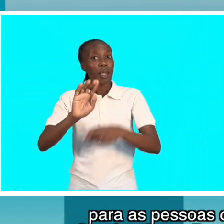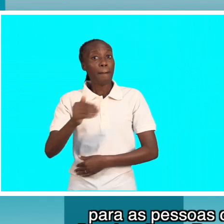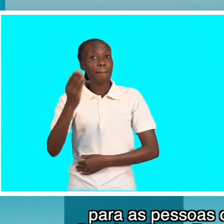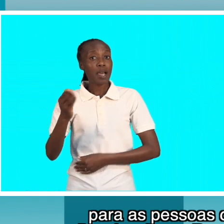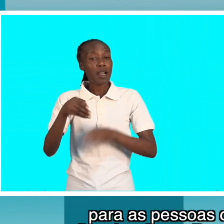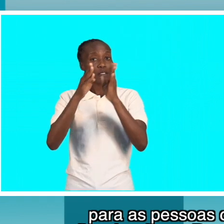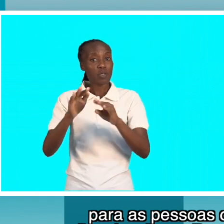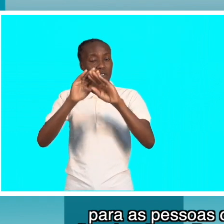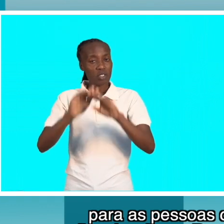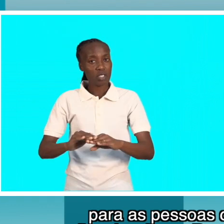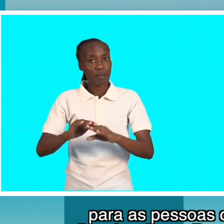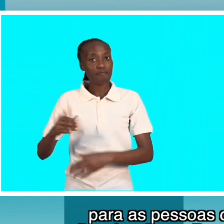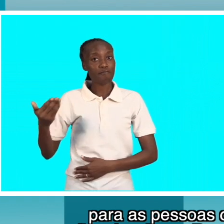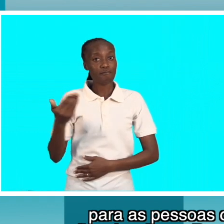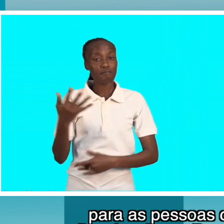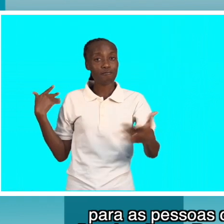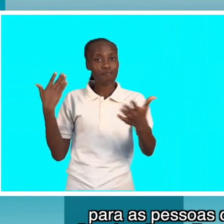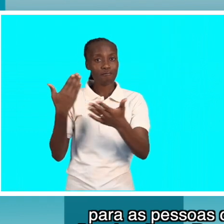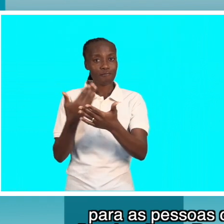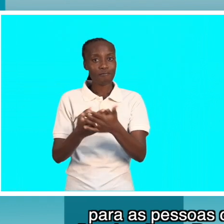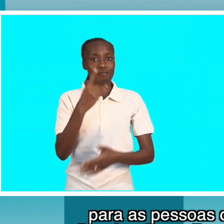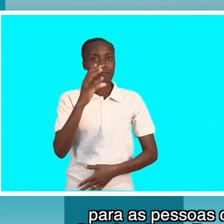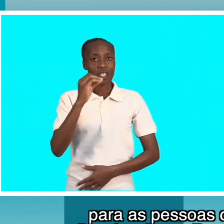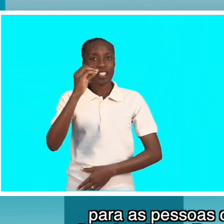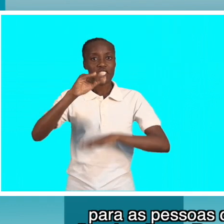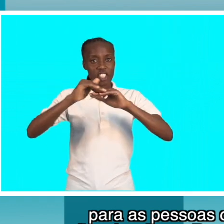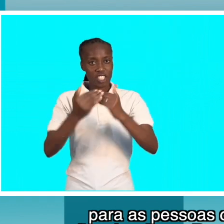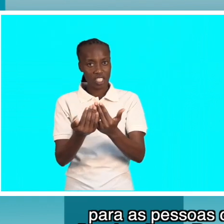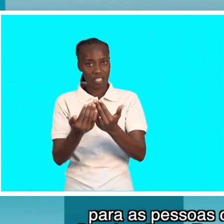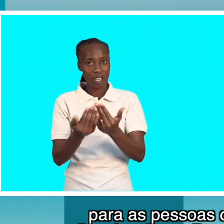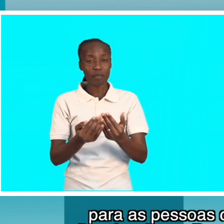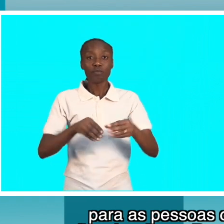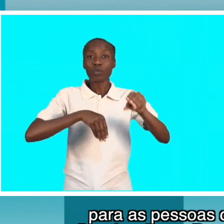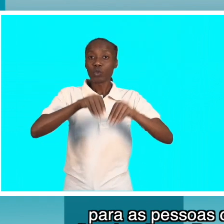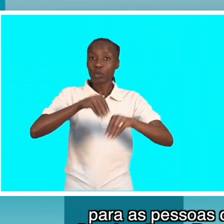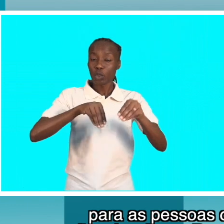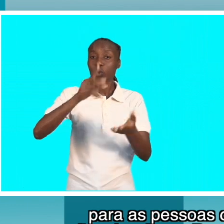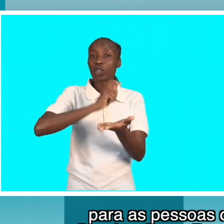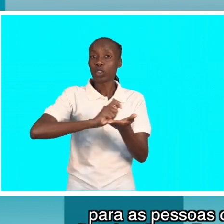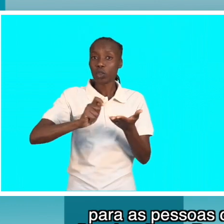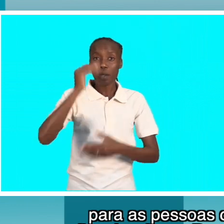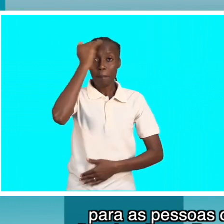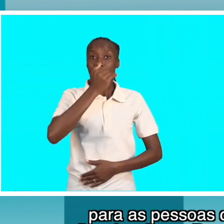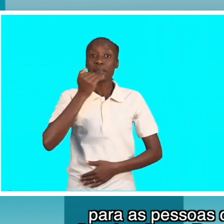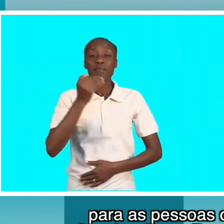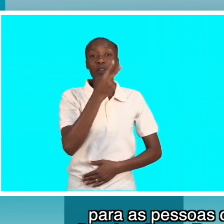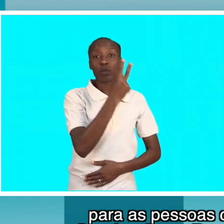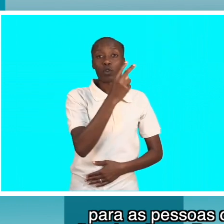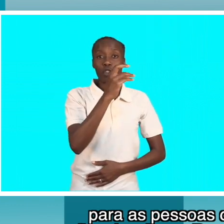as pessoas que estiveram ao longo dos dez dias dos Jogos Escolares Manica